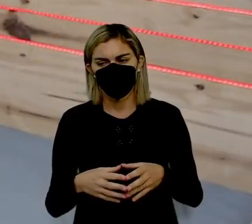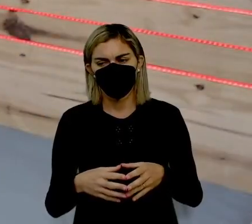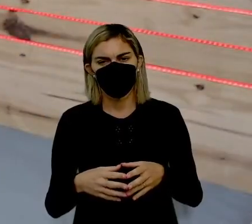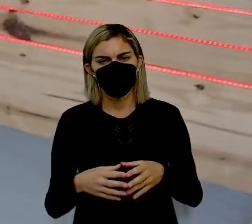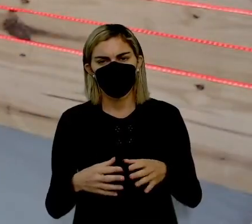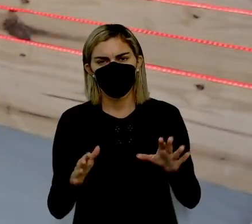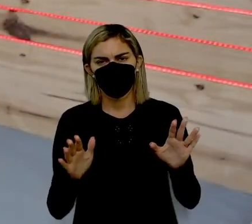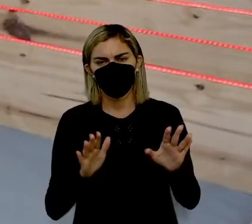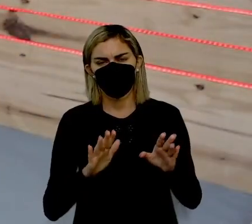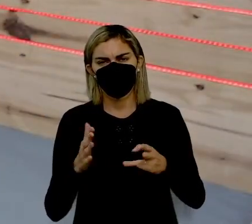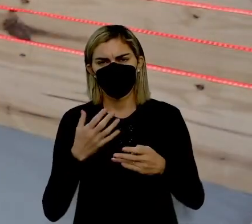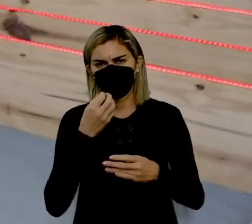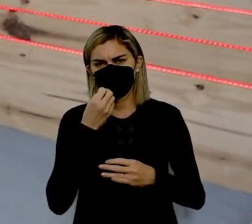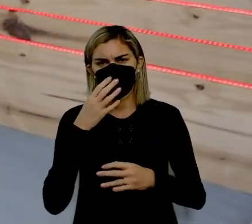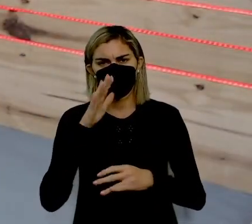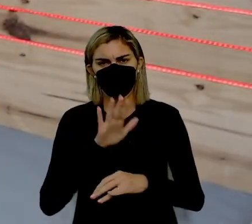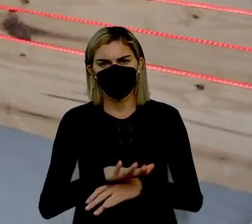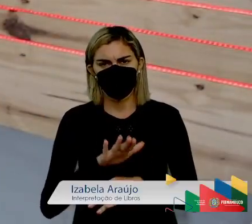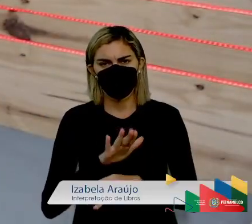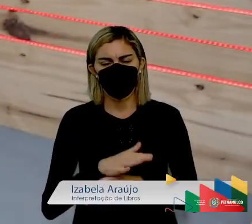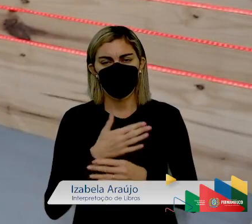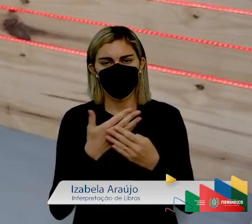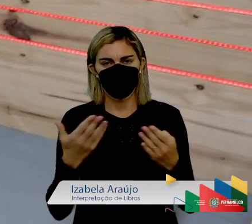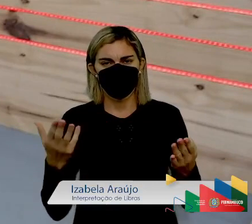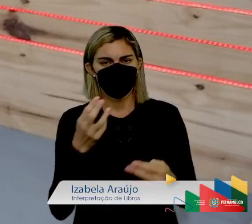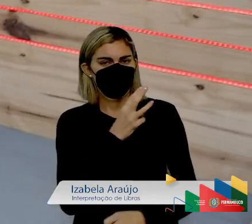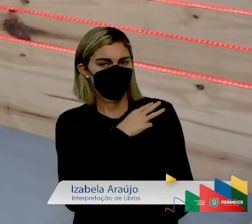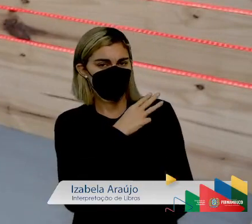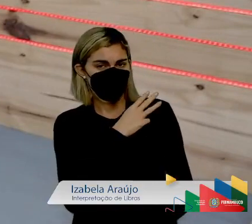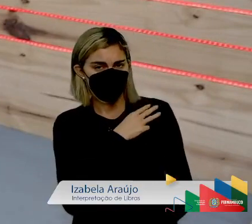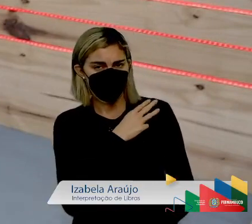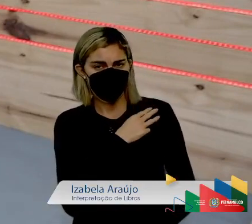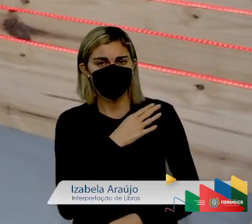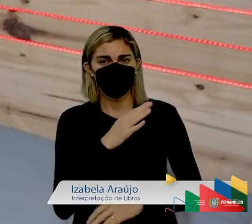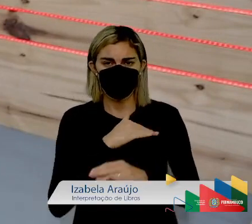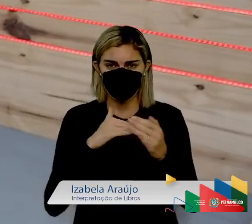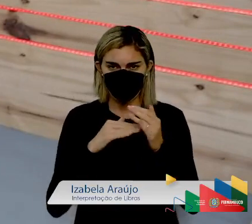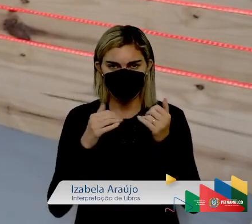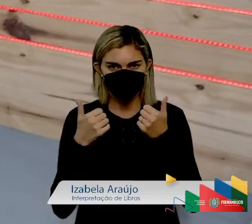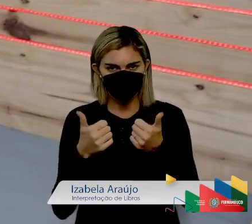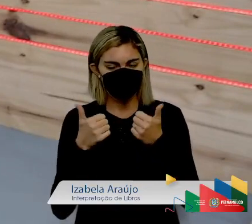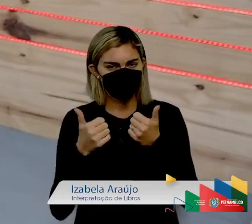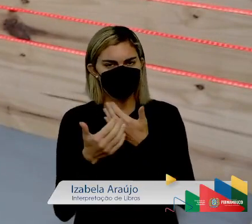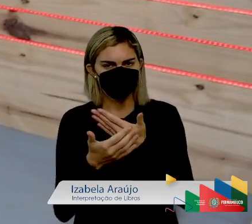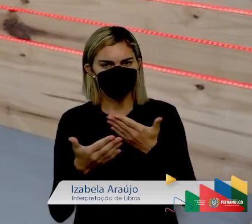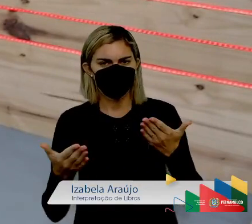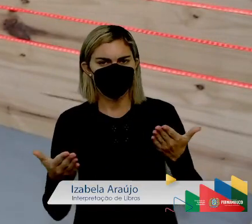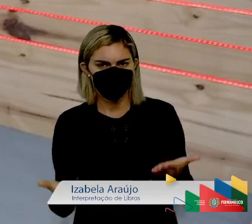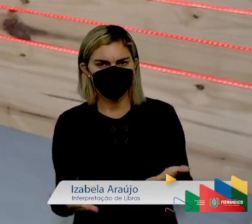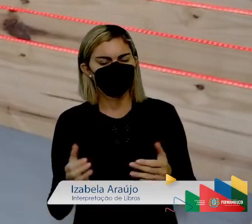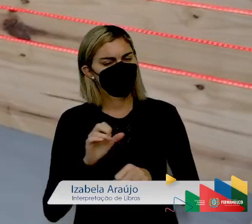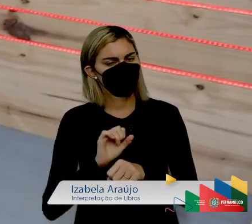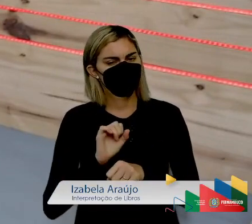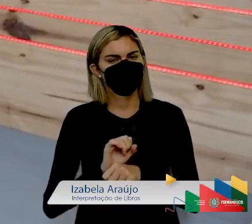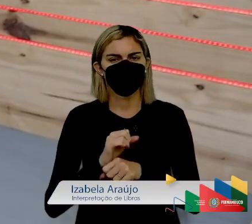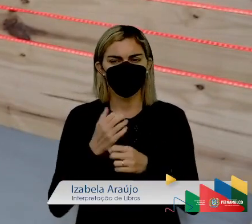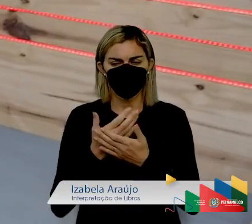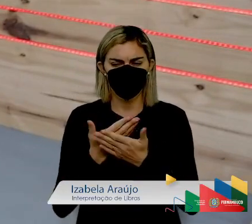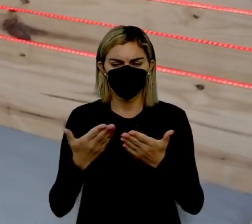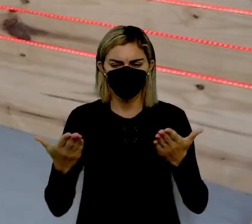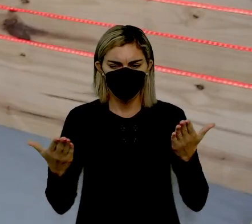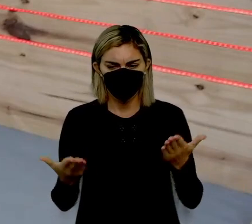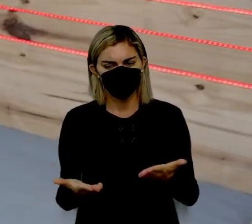Boa tarde, galera do terceiro ano. Tudo em ordem com vocês? Espero que todo mundo